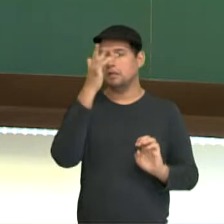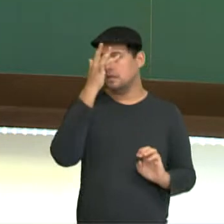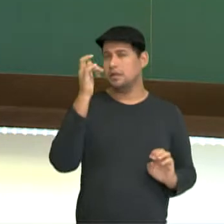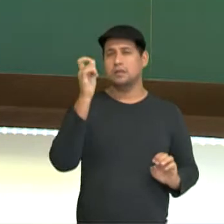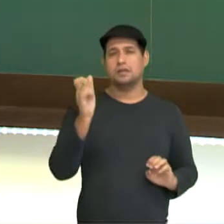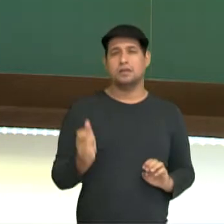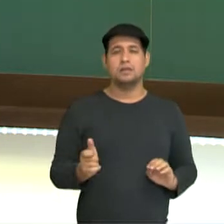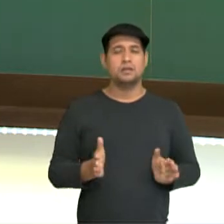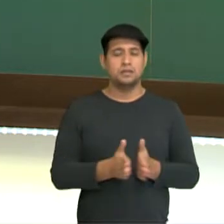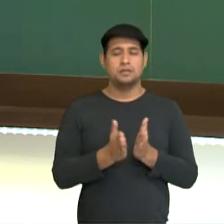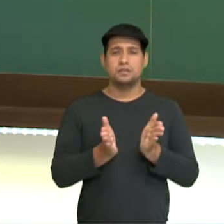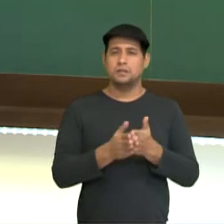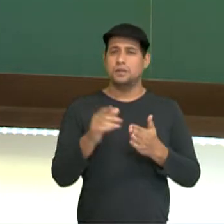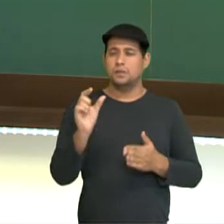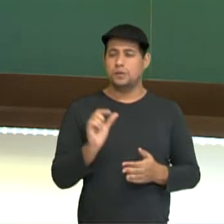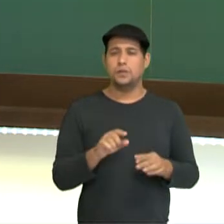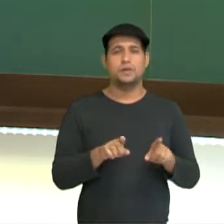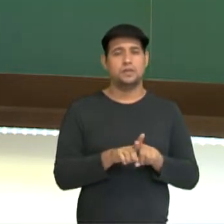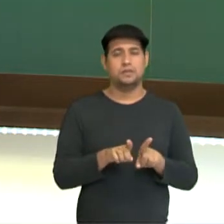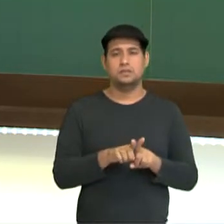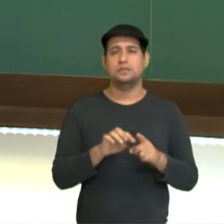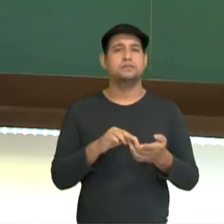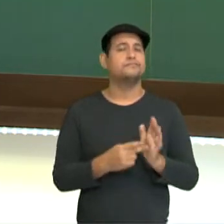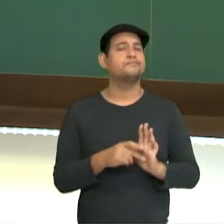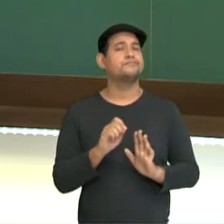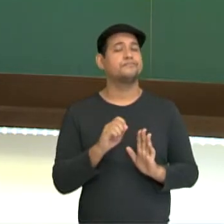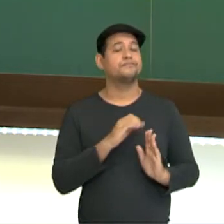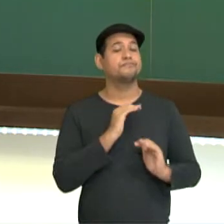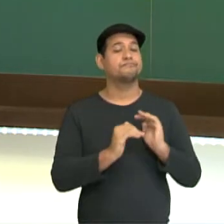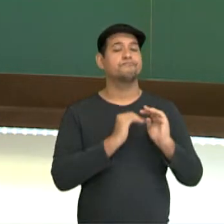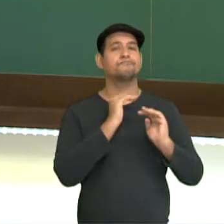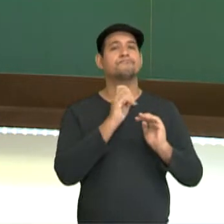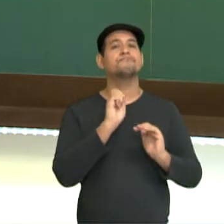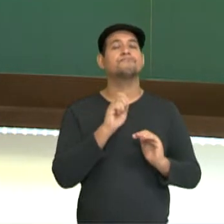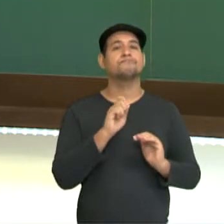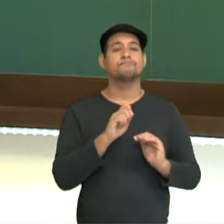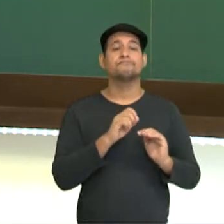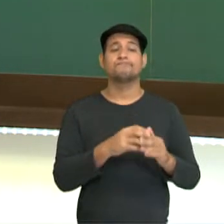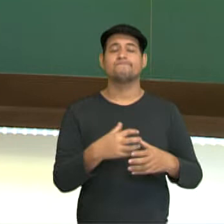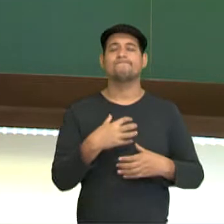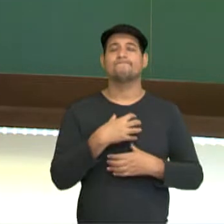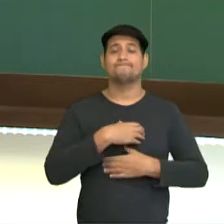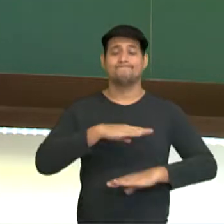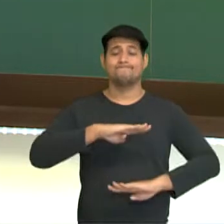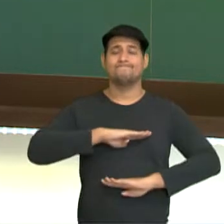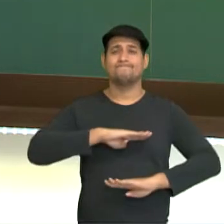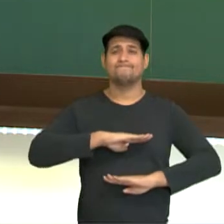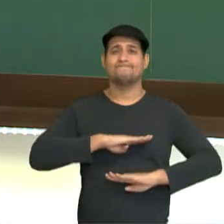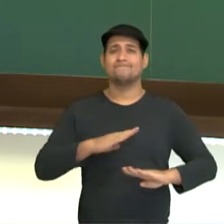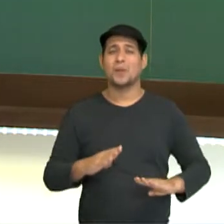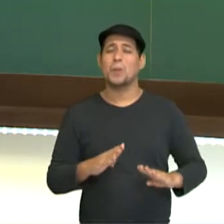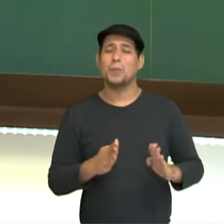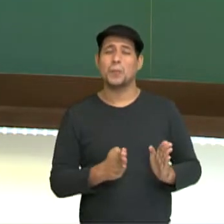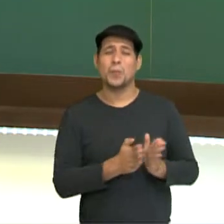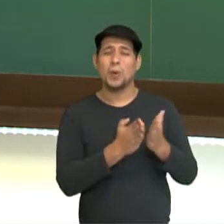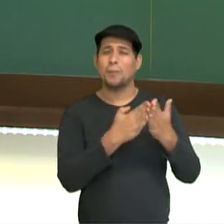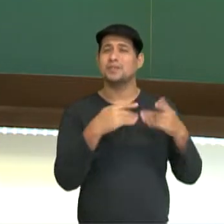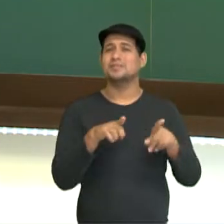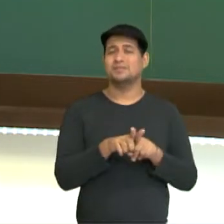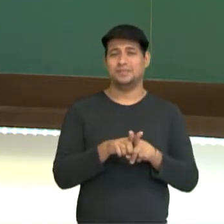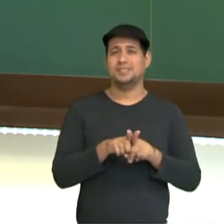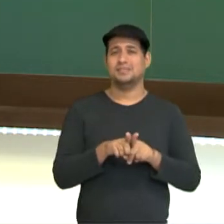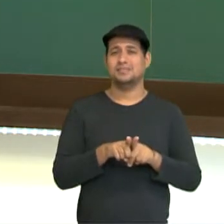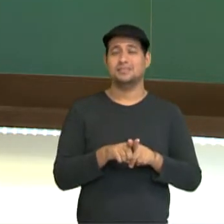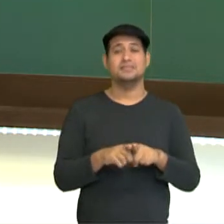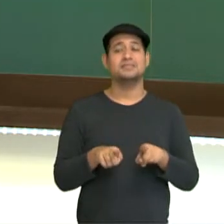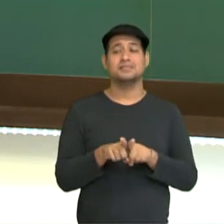com menos acessibilidade a esses recursos desenvolvessem, claro, uma situação de extrema pobreza, com carência de